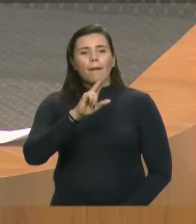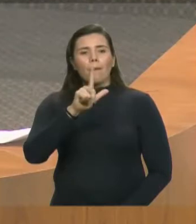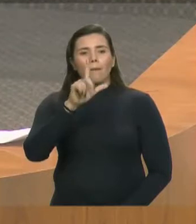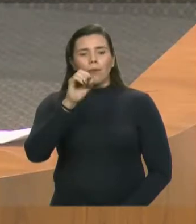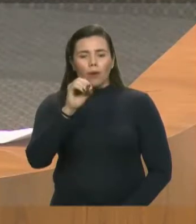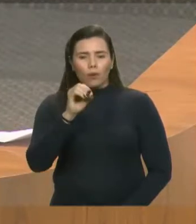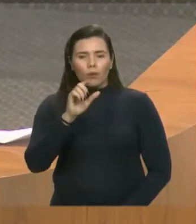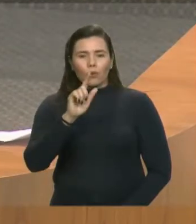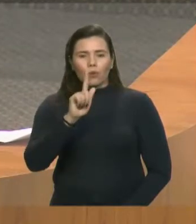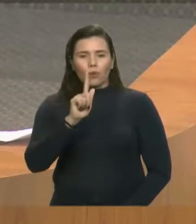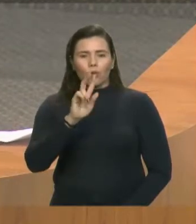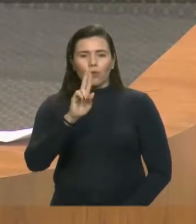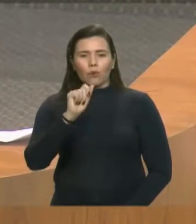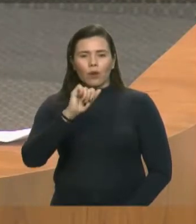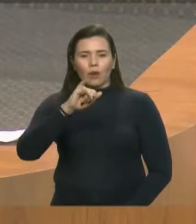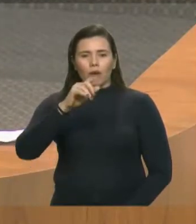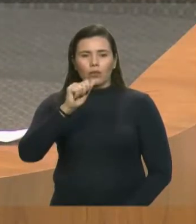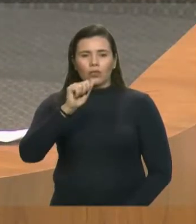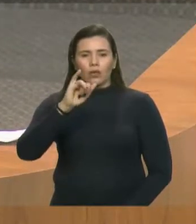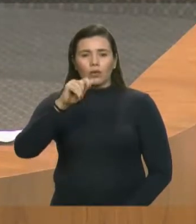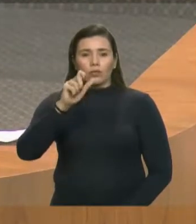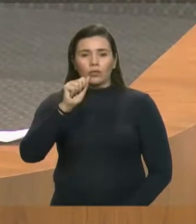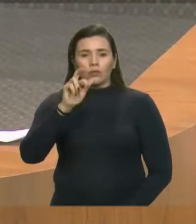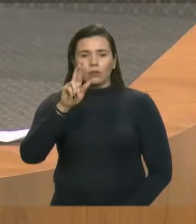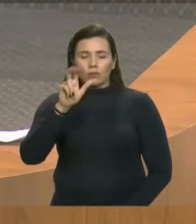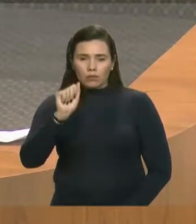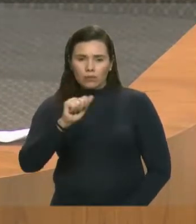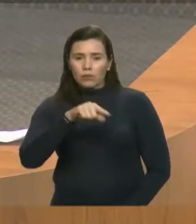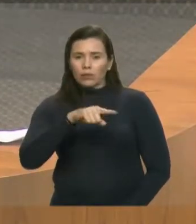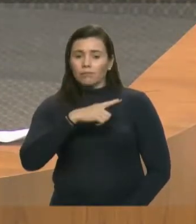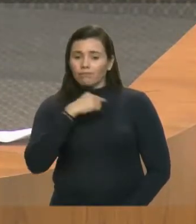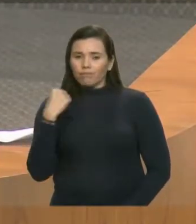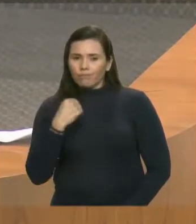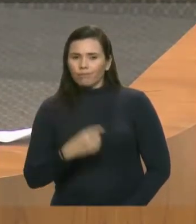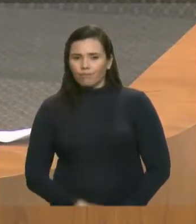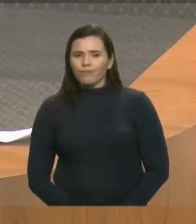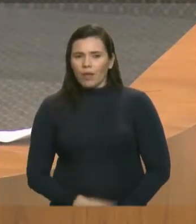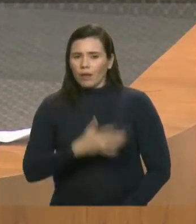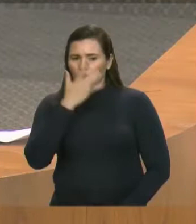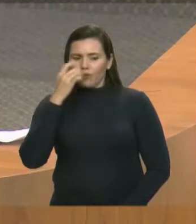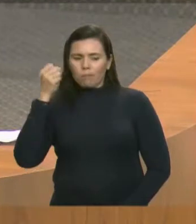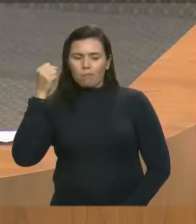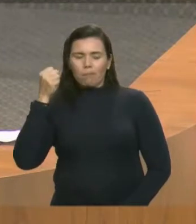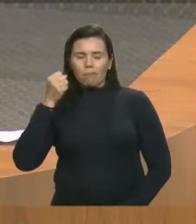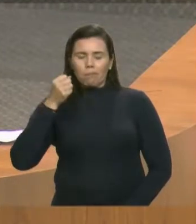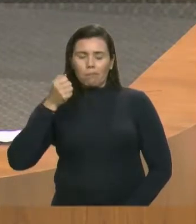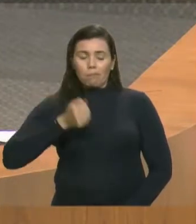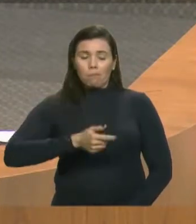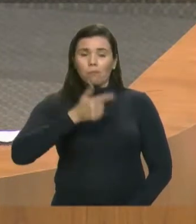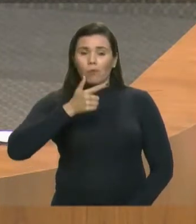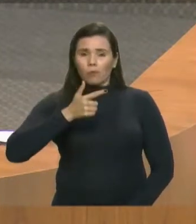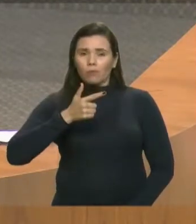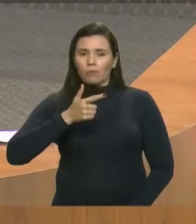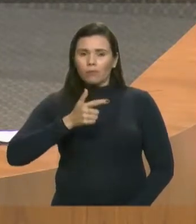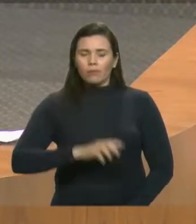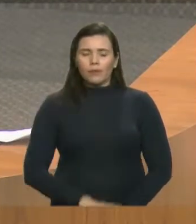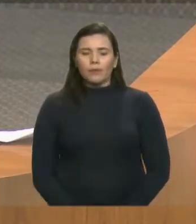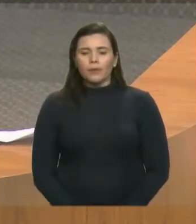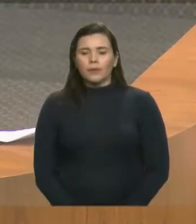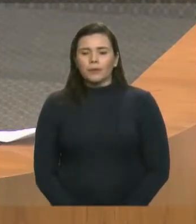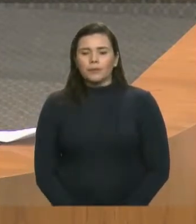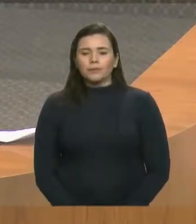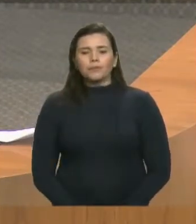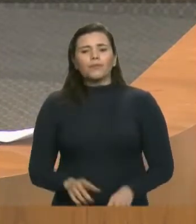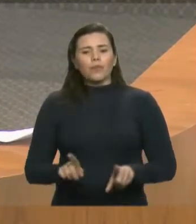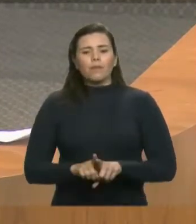morto. E o ofício, tem informações aqui que o ofício pedia em caráter de urgência a adoção de